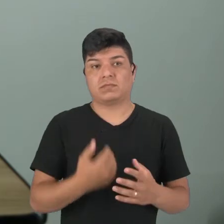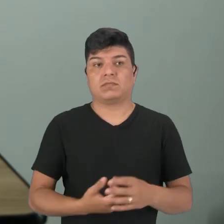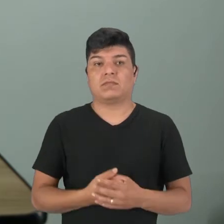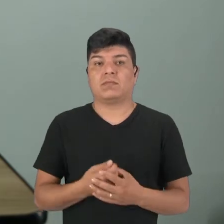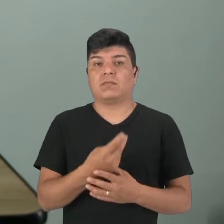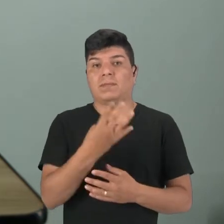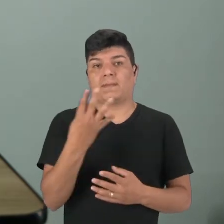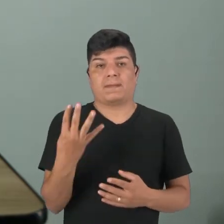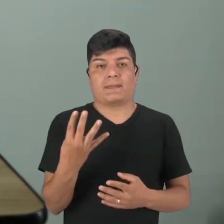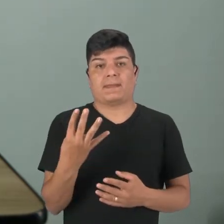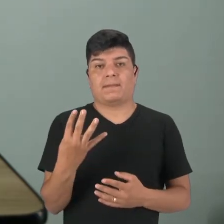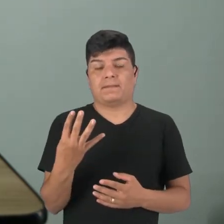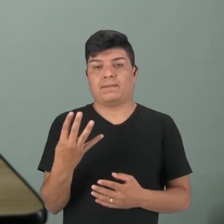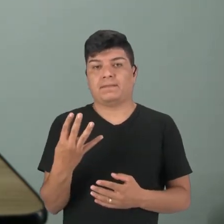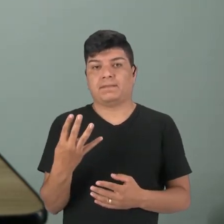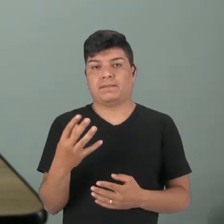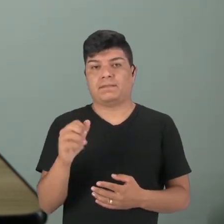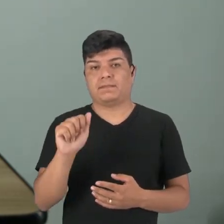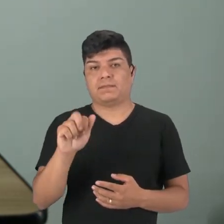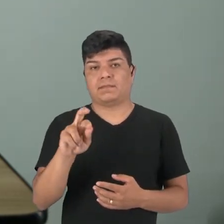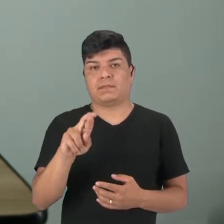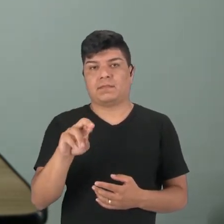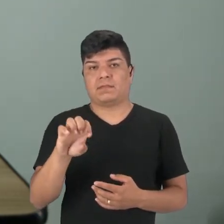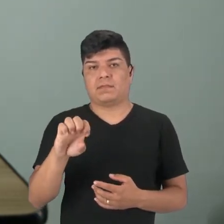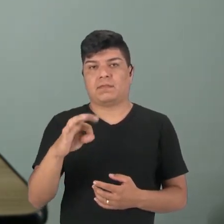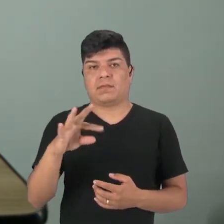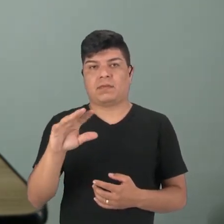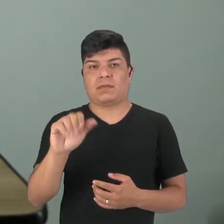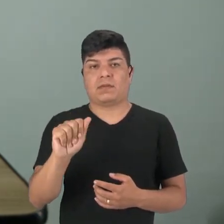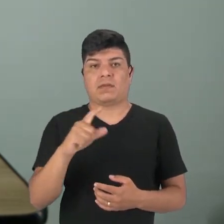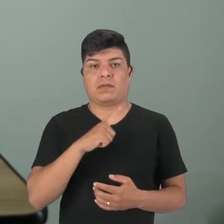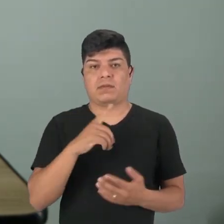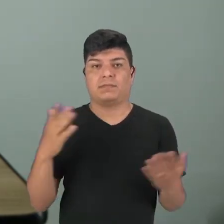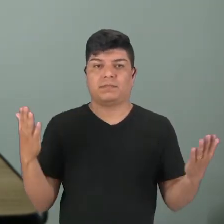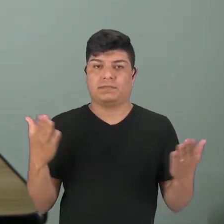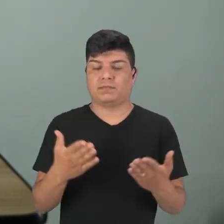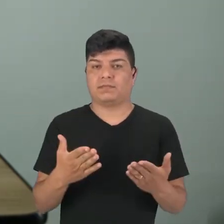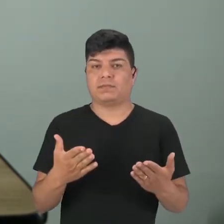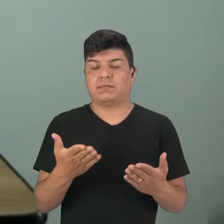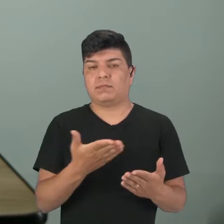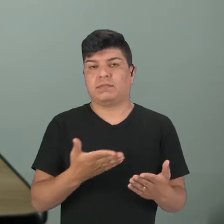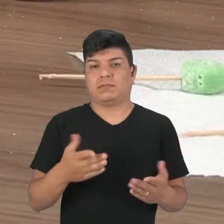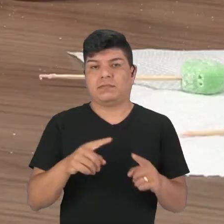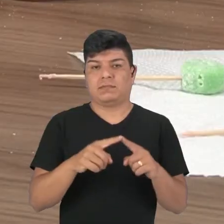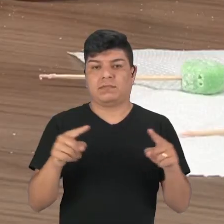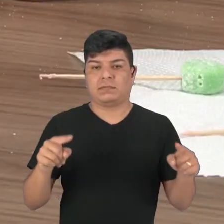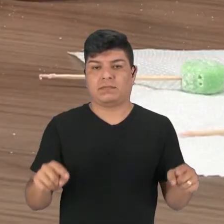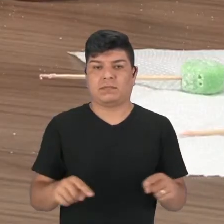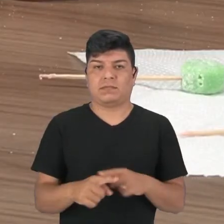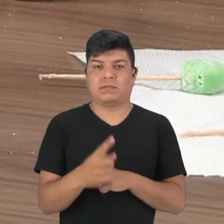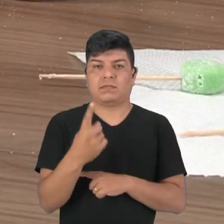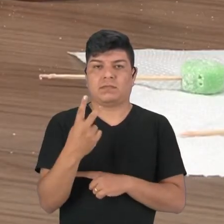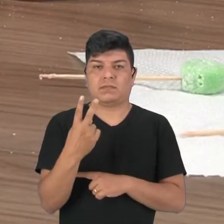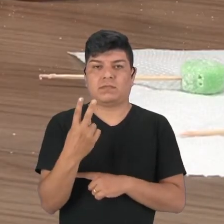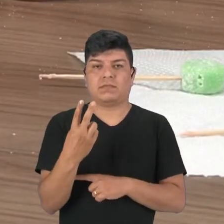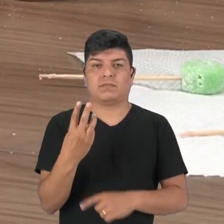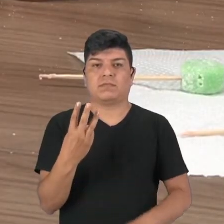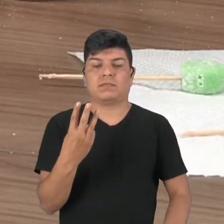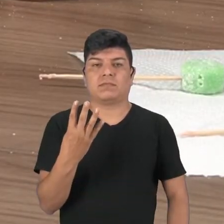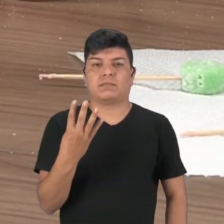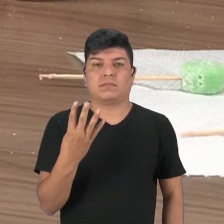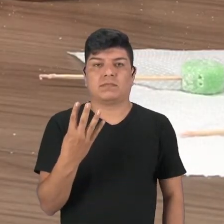né, quantas arestas nós vamos ter agora na pirâmide de base quadrada. 1,